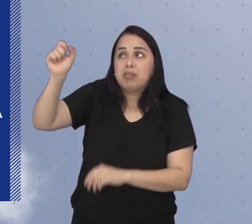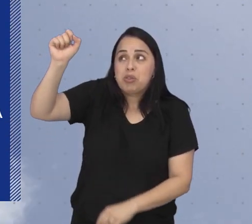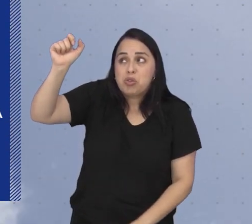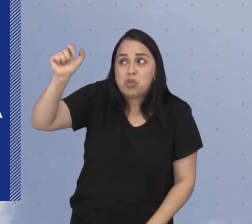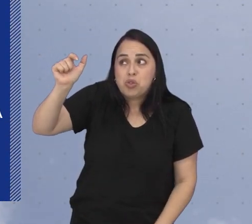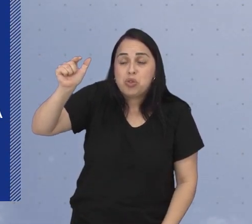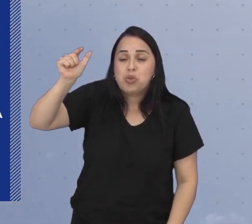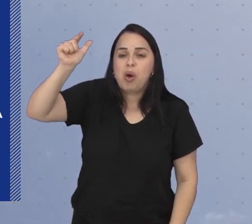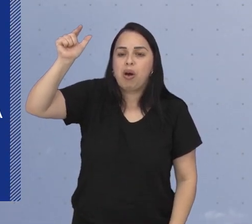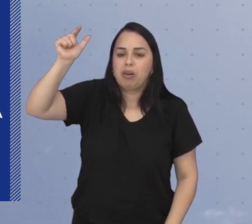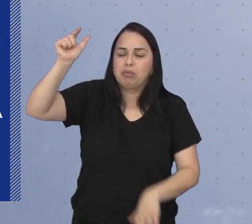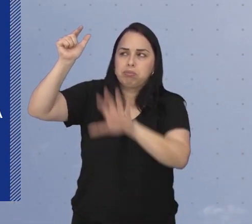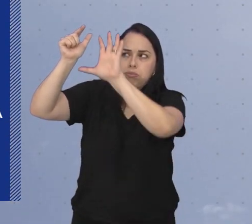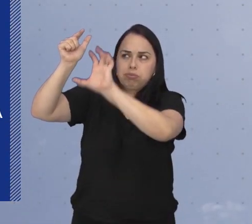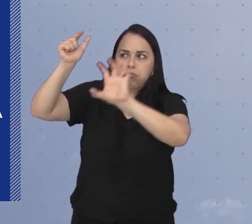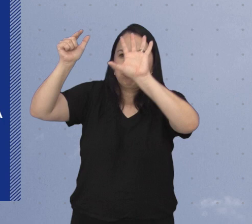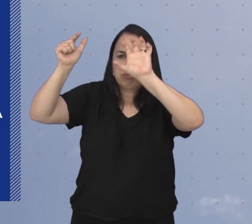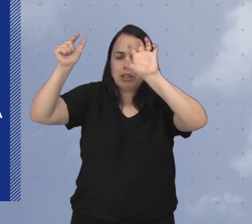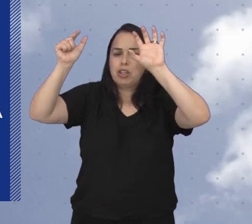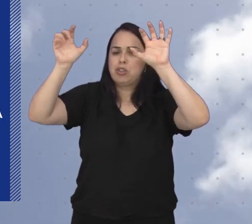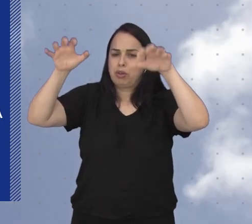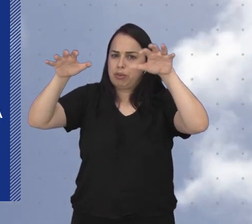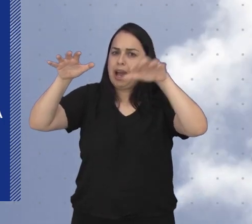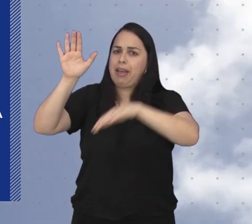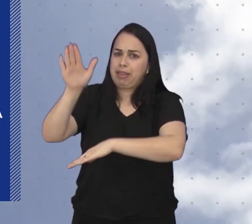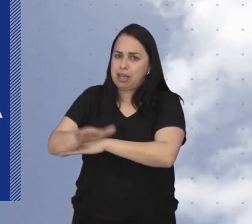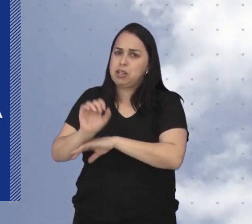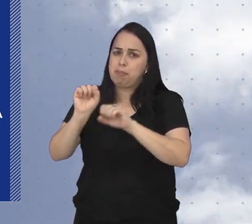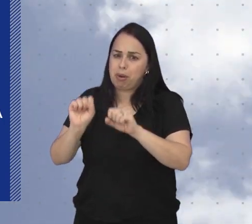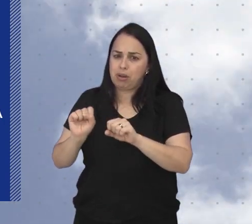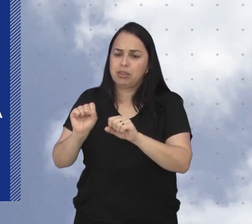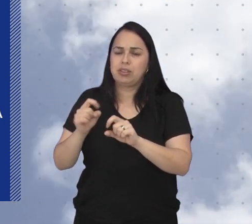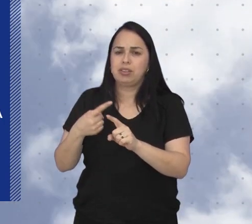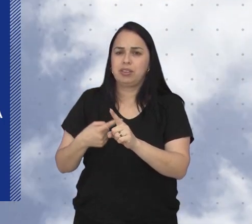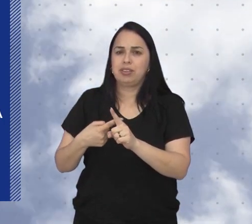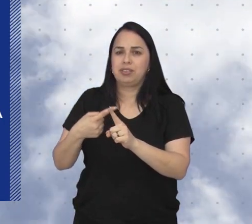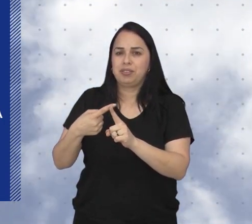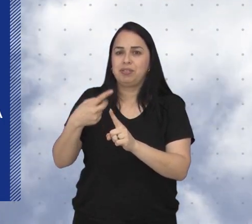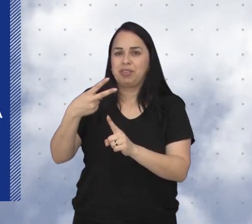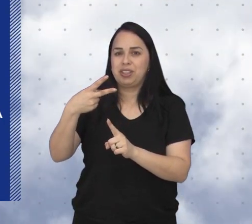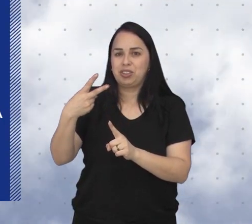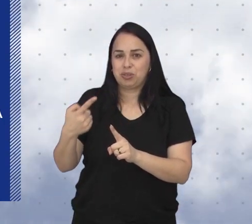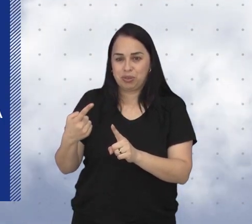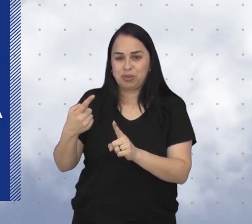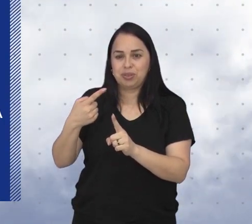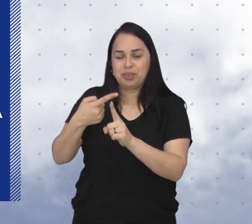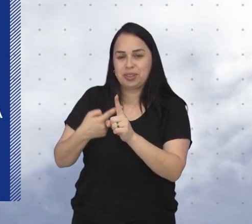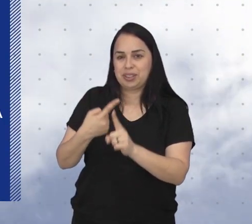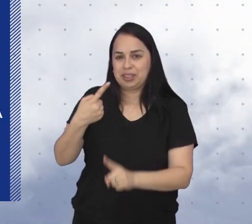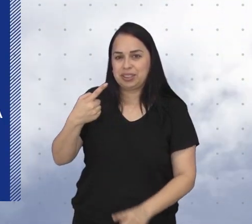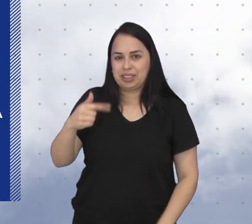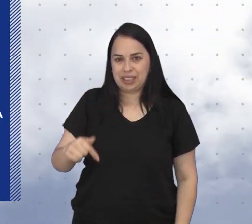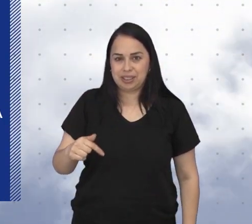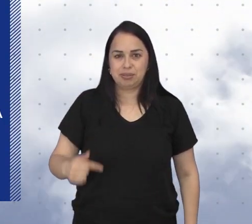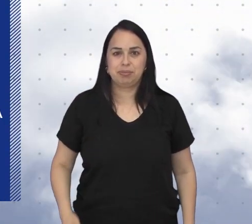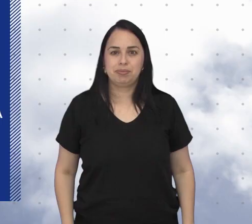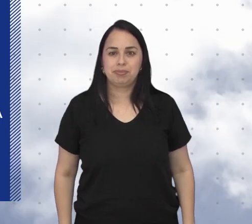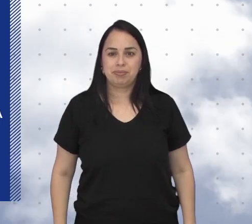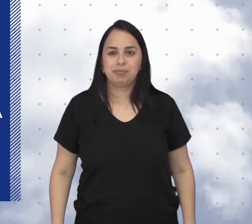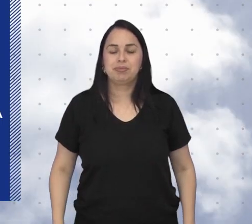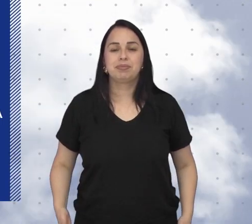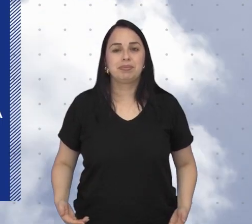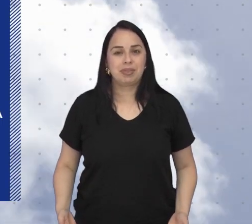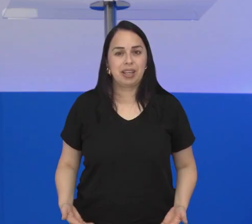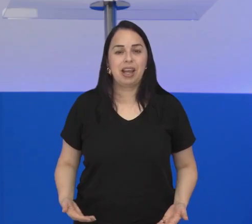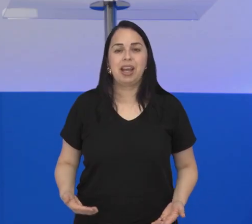é de que o sol apareça com muitas nuvens e pode chover durante a tarde. A máxima é de 21 graus e a mínima de